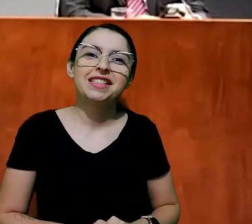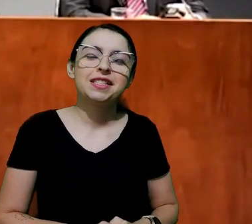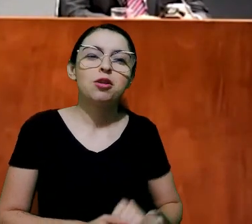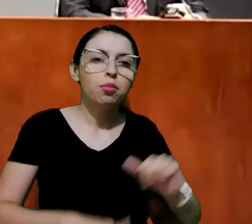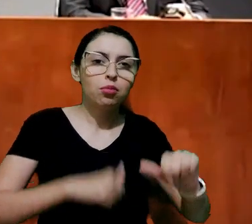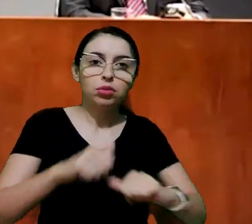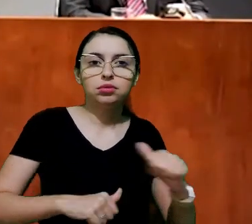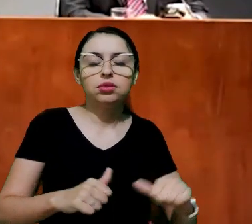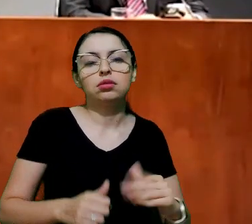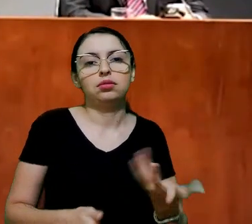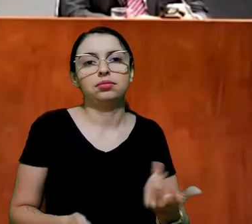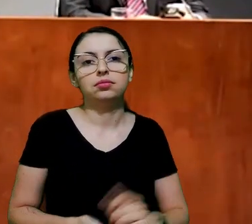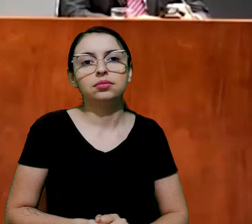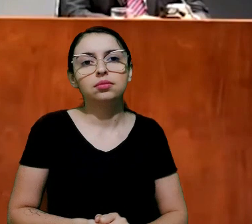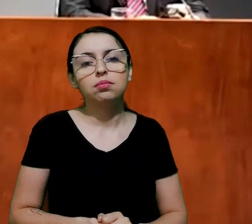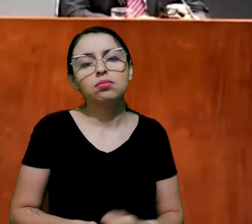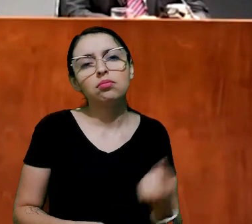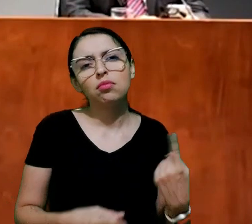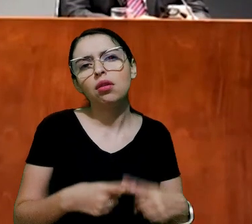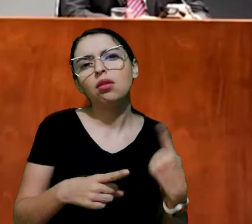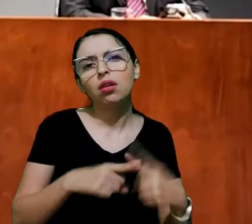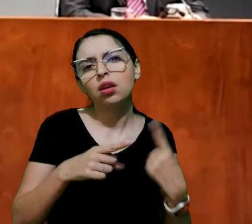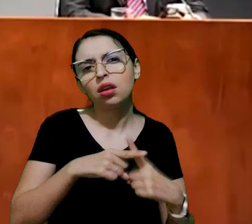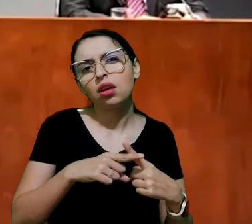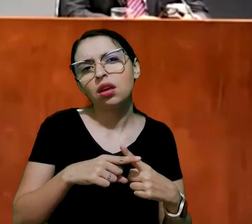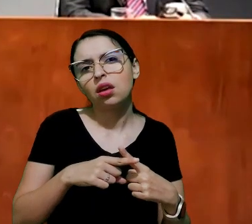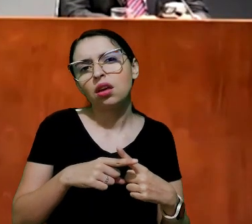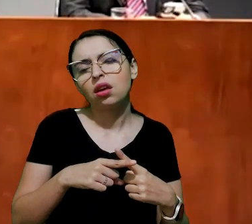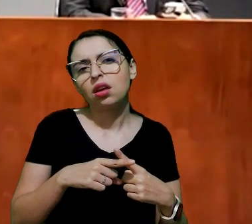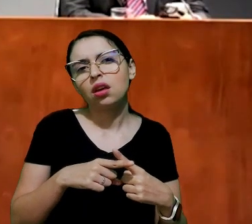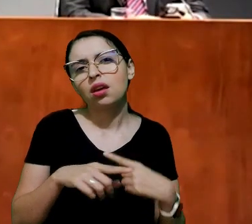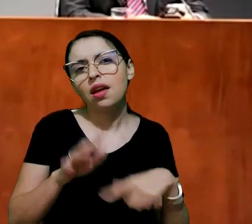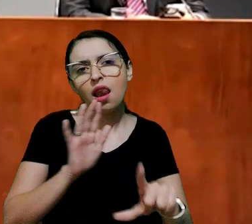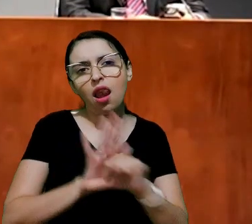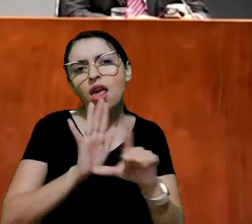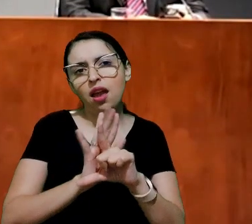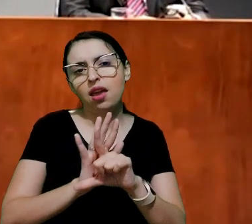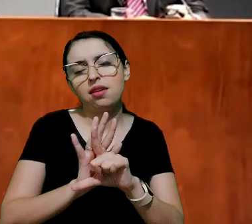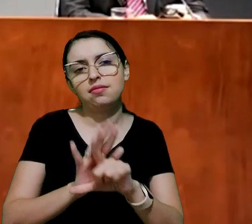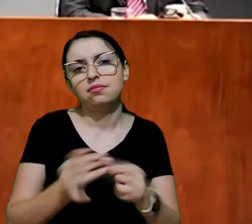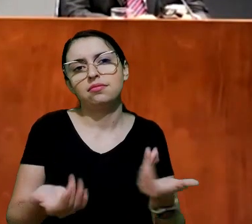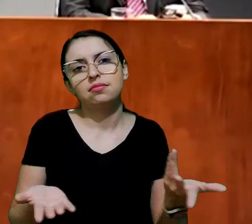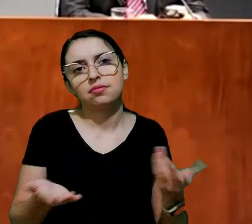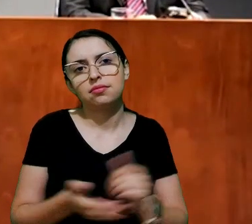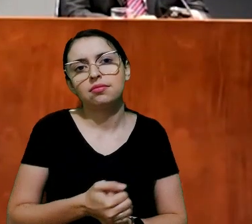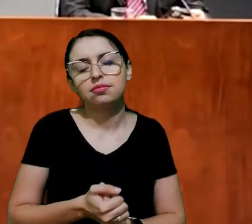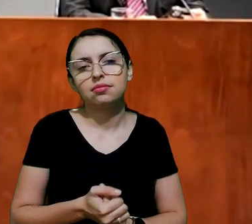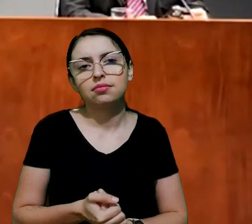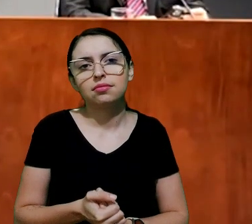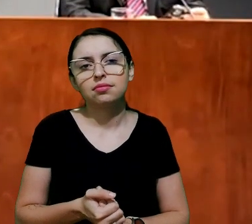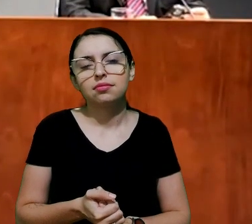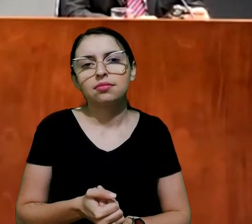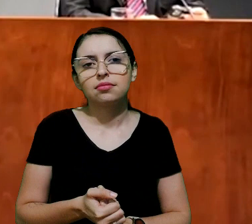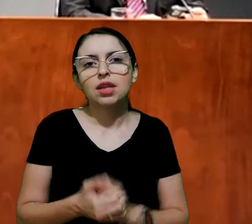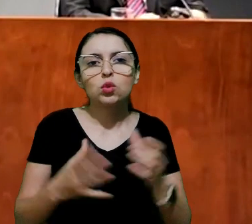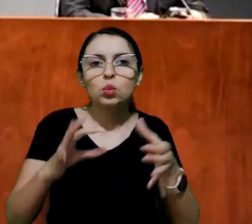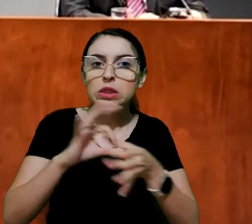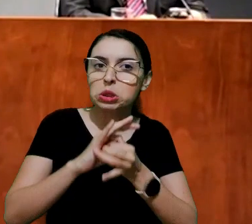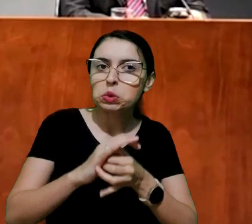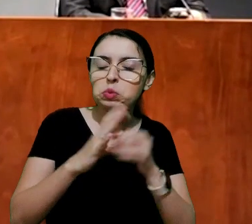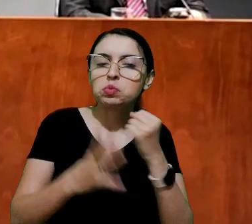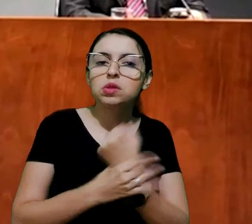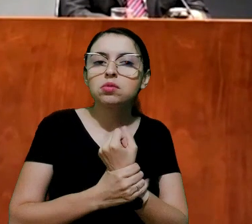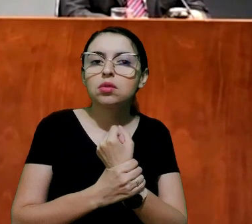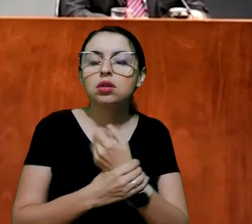uma pessoa de 70 anos é um jovem, né, as pessoas já mudou, assim, não teria por que colocar essa liberdade,